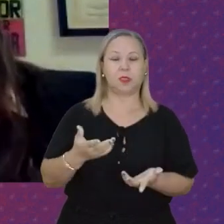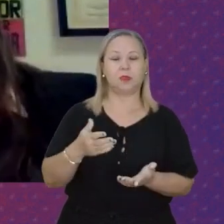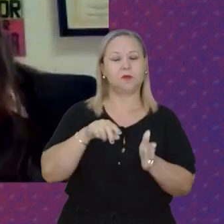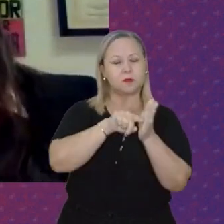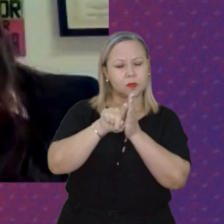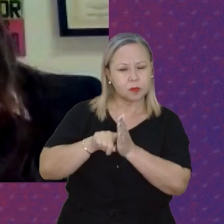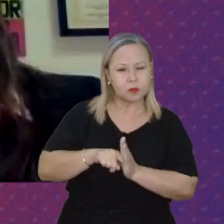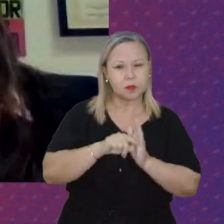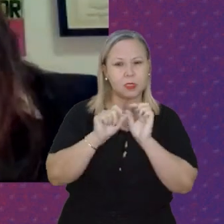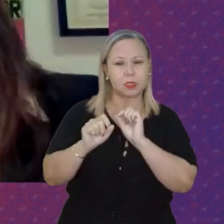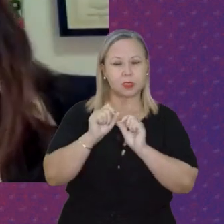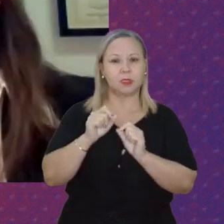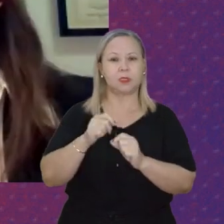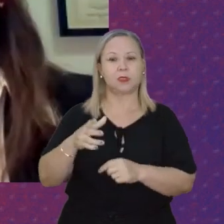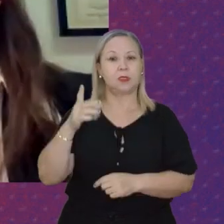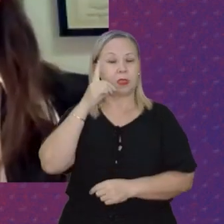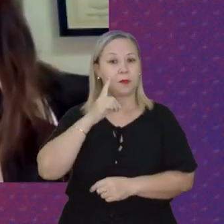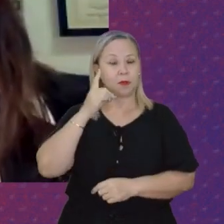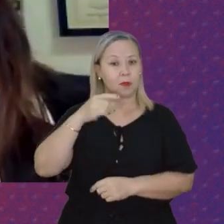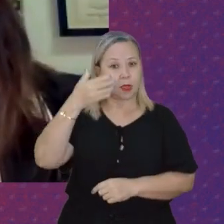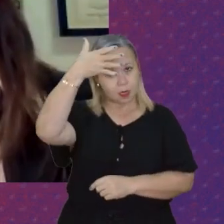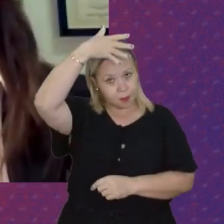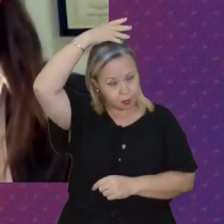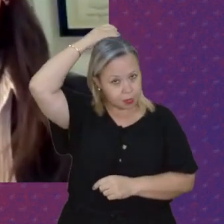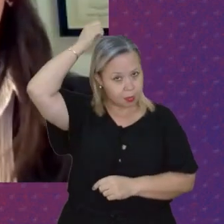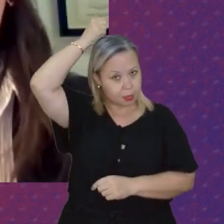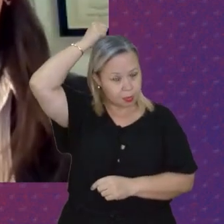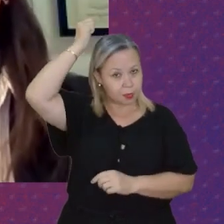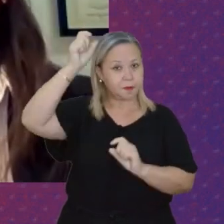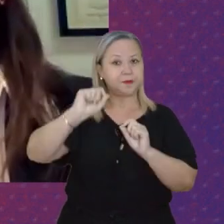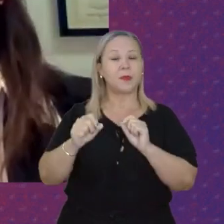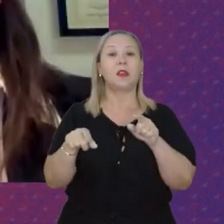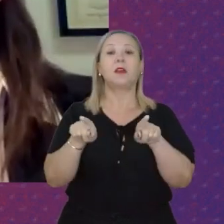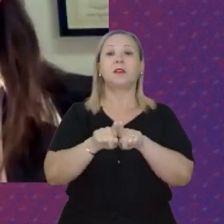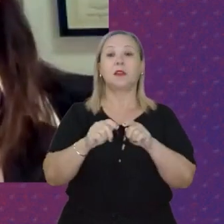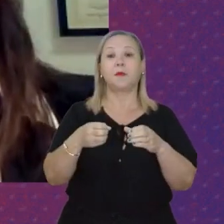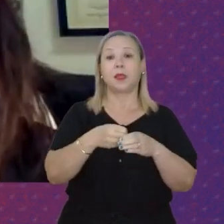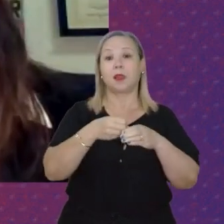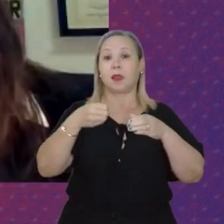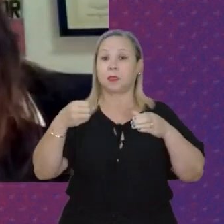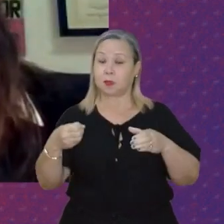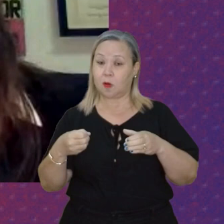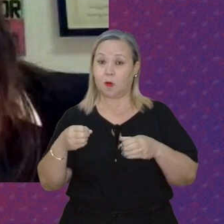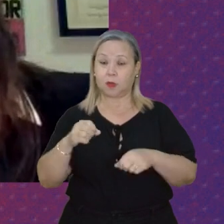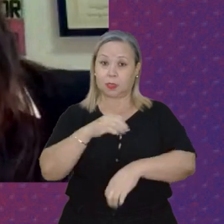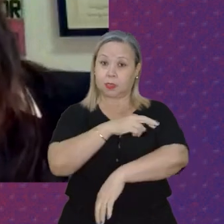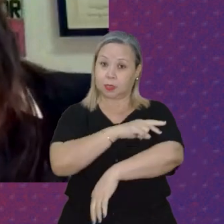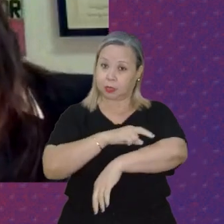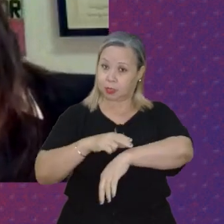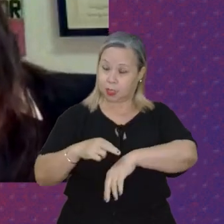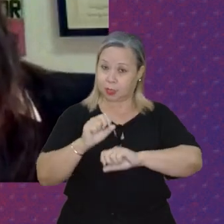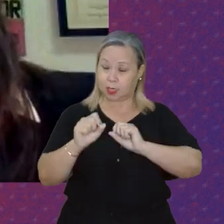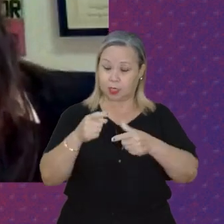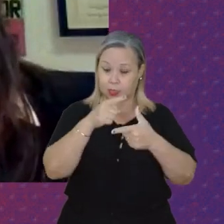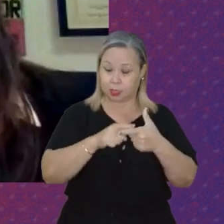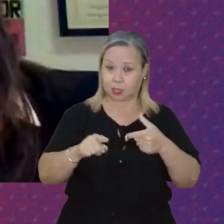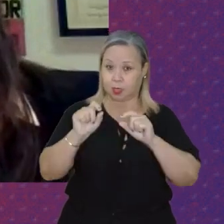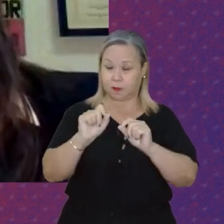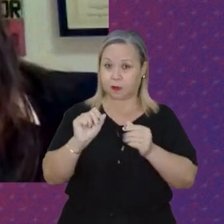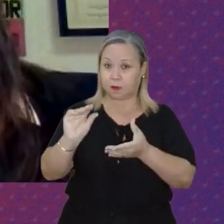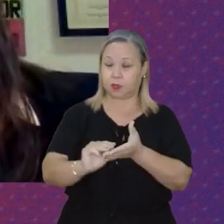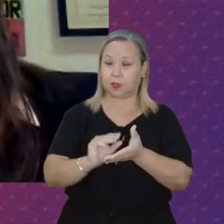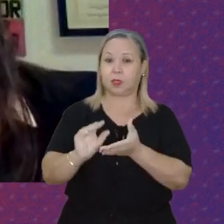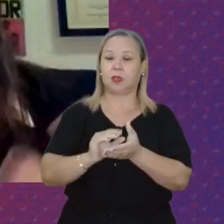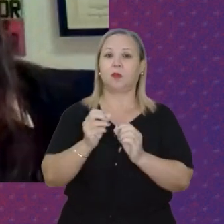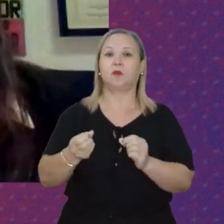Silva, decidiu também aplicar as cotas raciais nessa divisão de recursos públicos de campanha